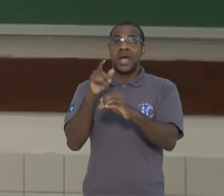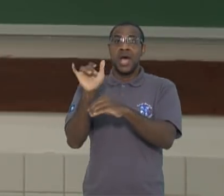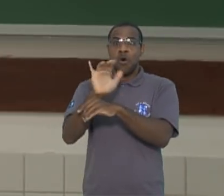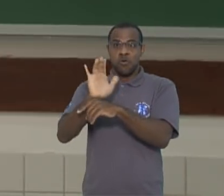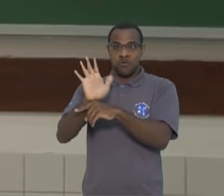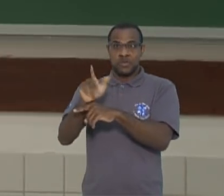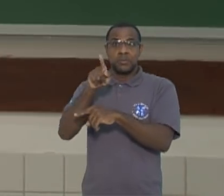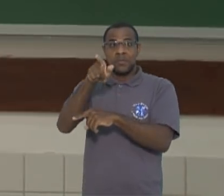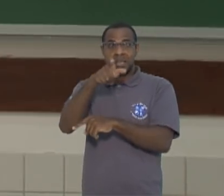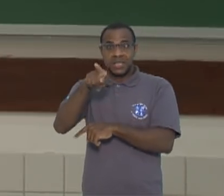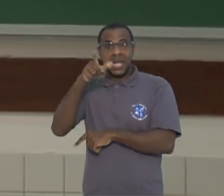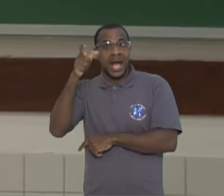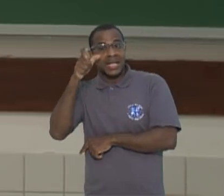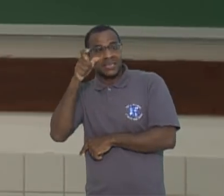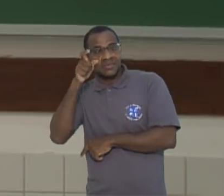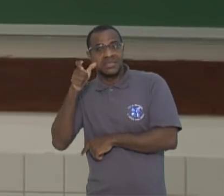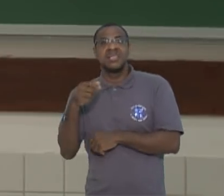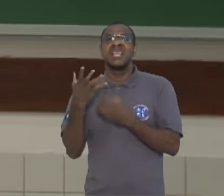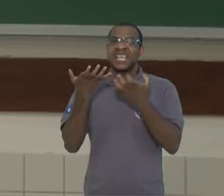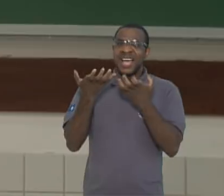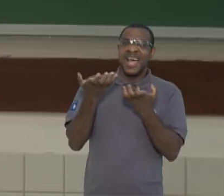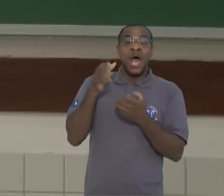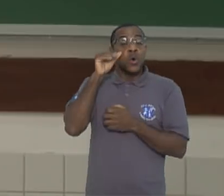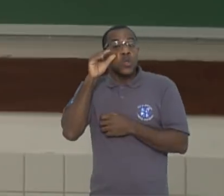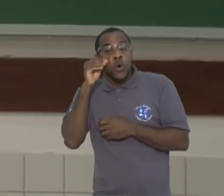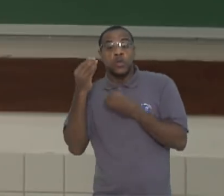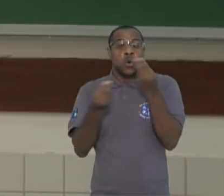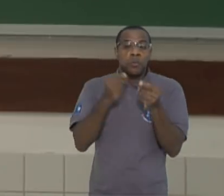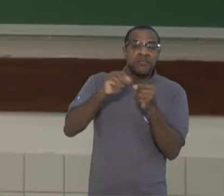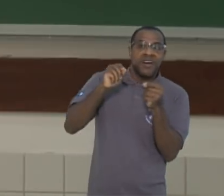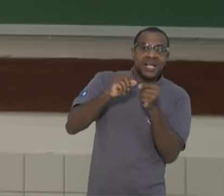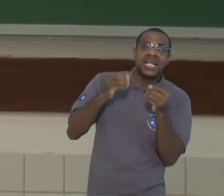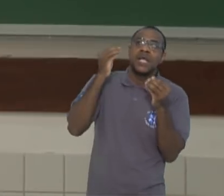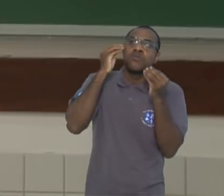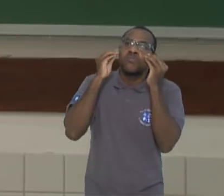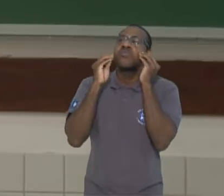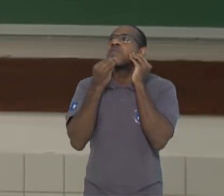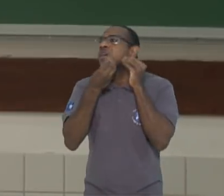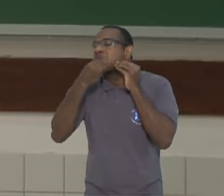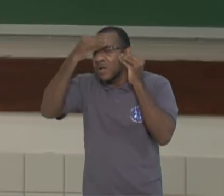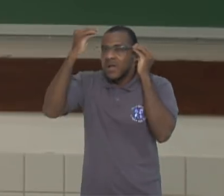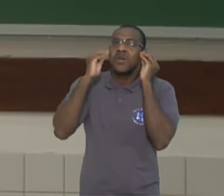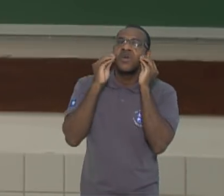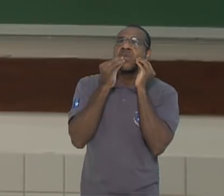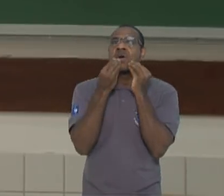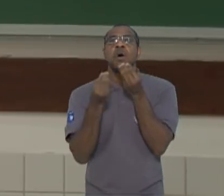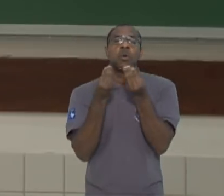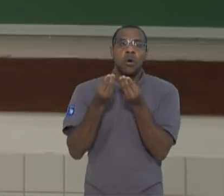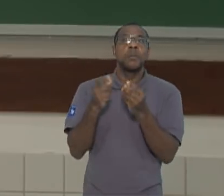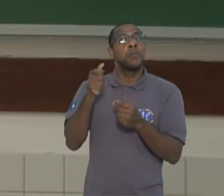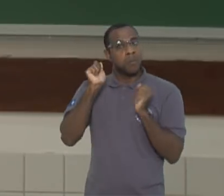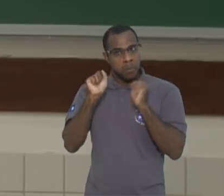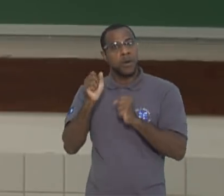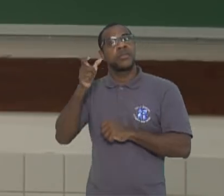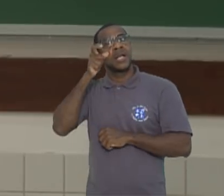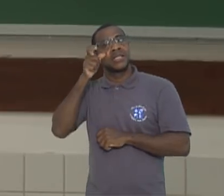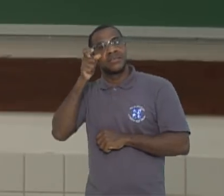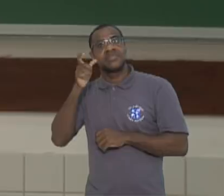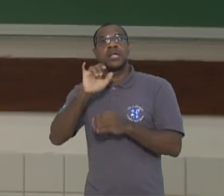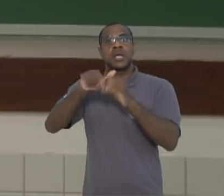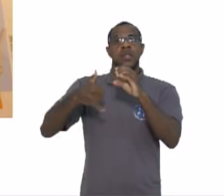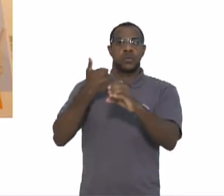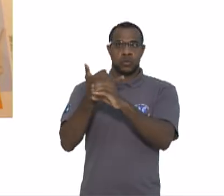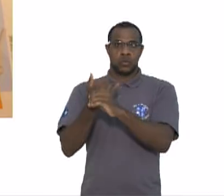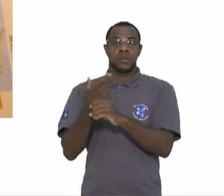Então, quem ficar curioso de como faz, né, vendo os produtos mesmo, assiste lá, tá bom? Então, até daqui a